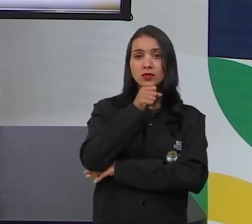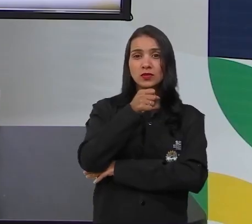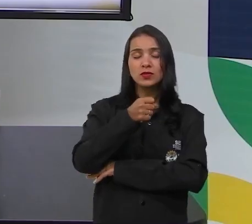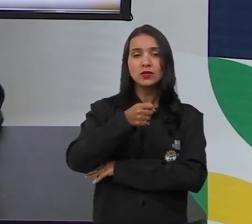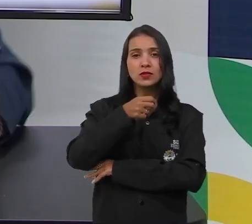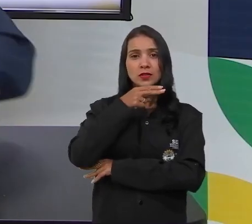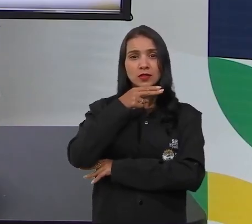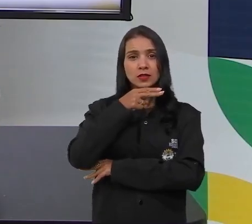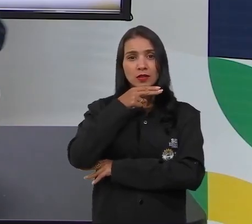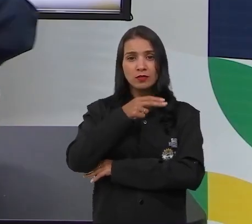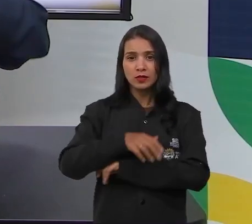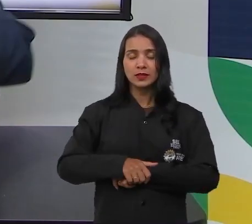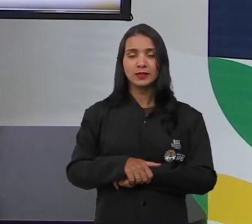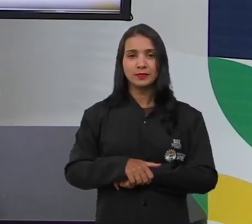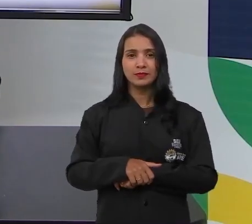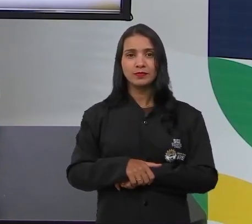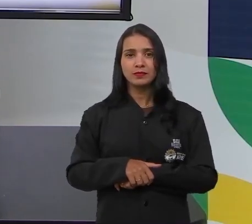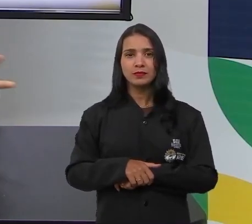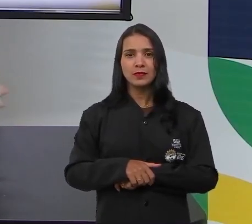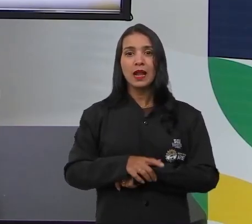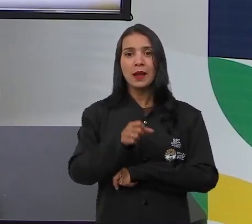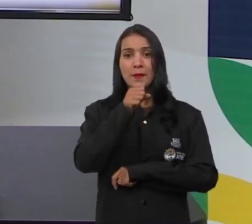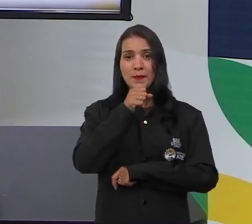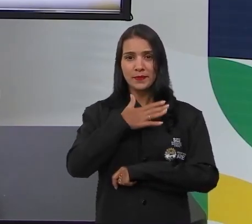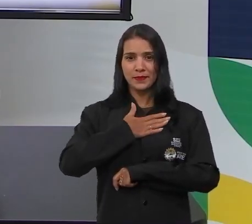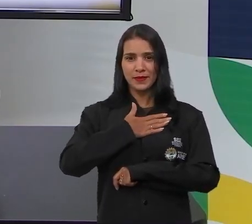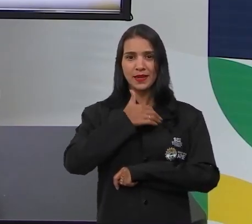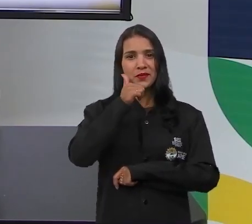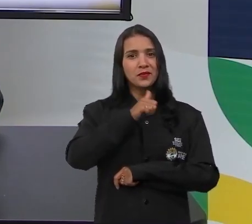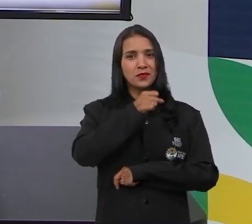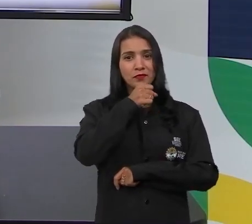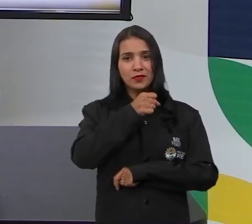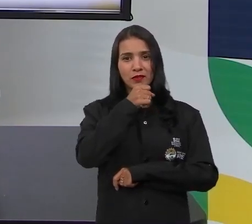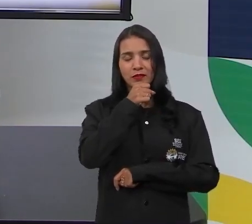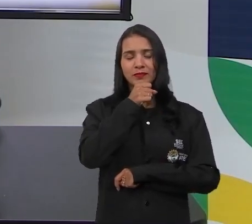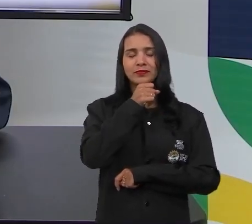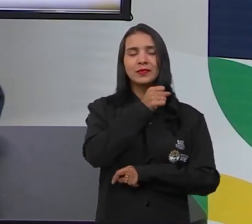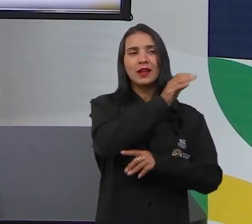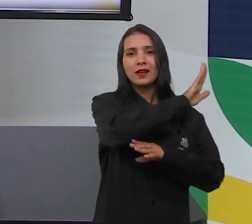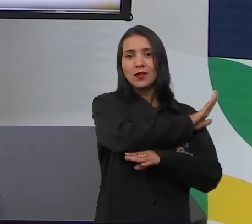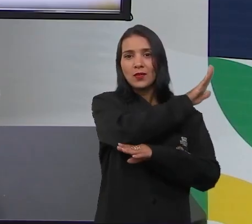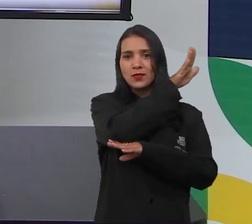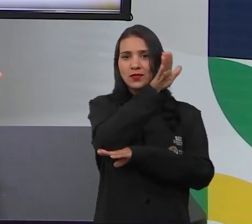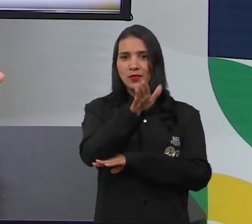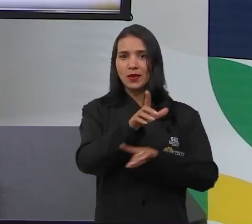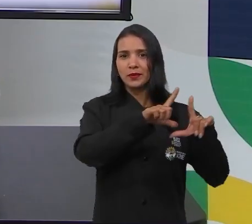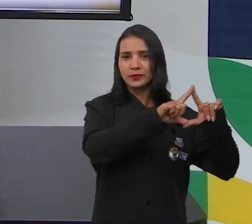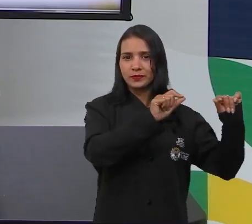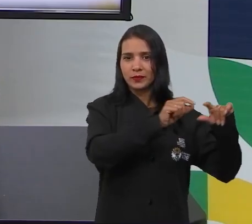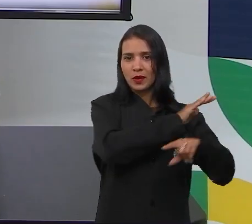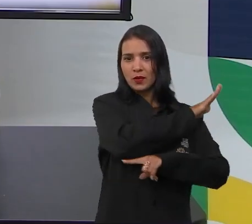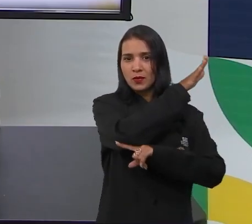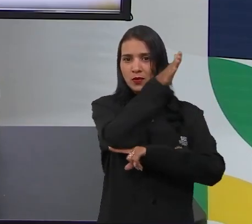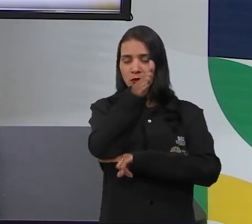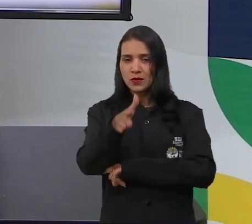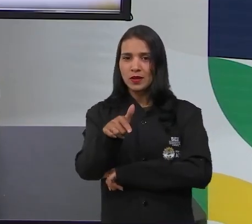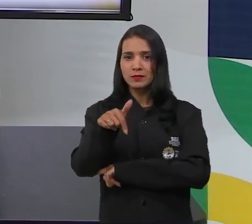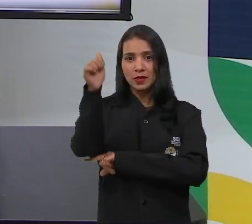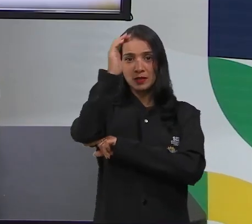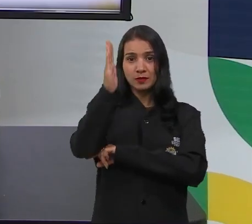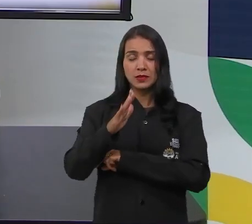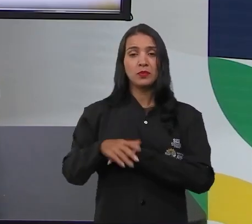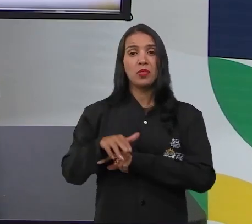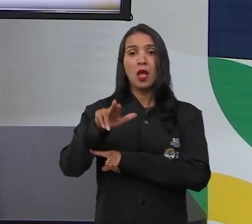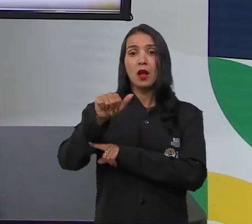né? A minha avó, ela veio ali do Japão, né? Ela sempre teve uma alimentação saudável. Ela, na infância dela, ela não comia nada disso,